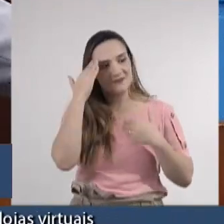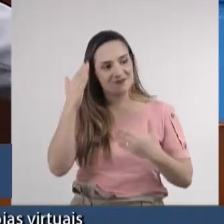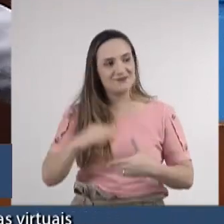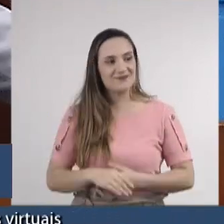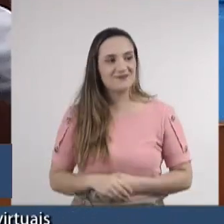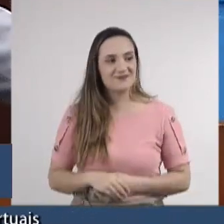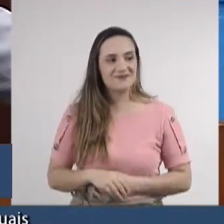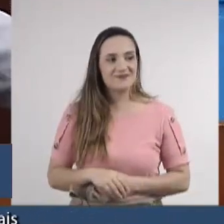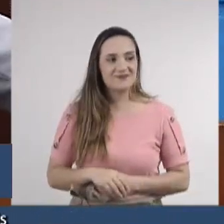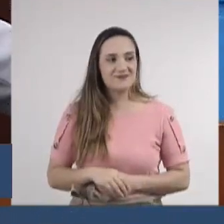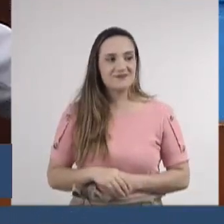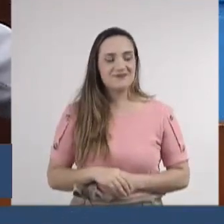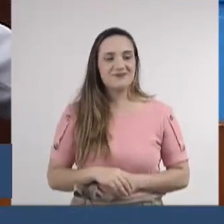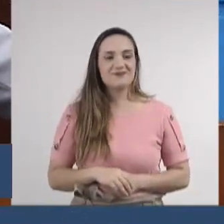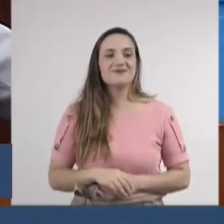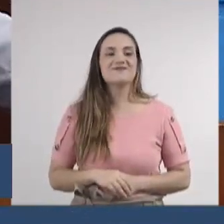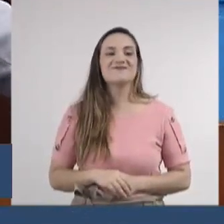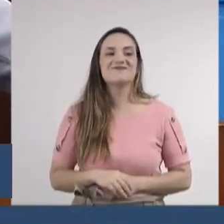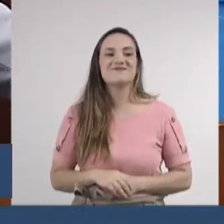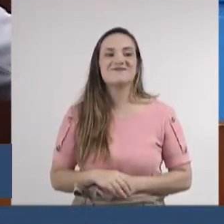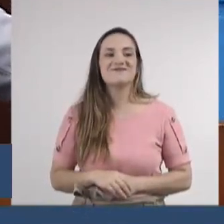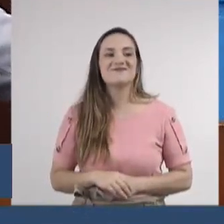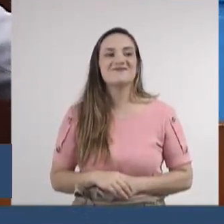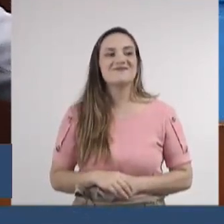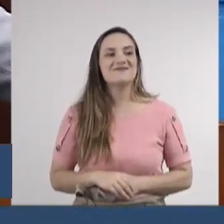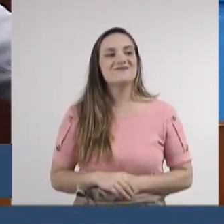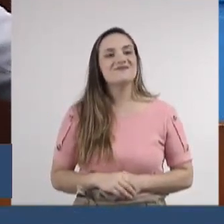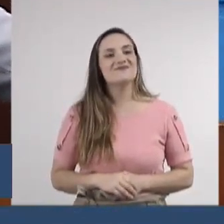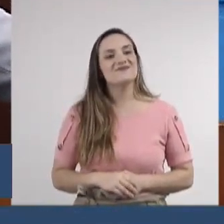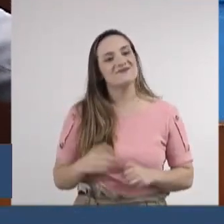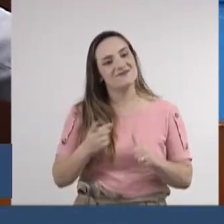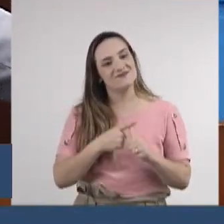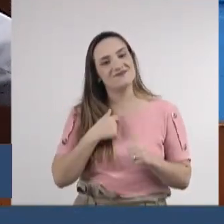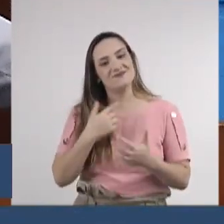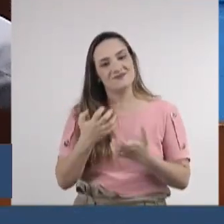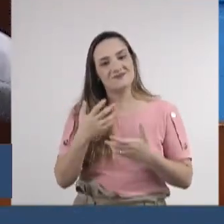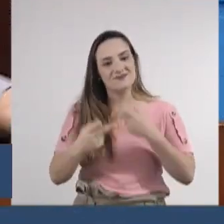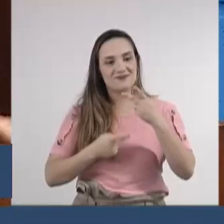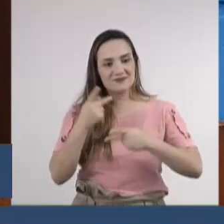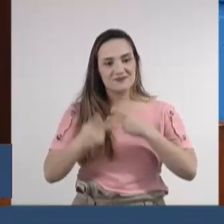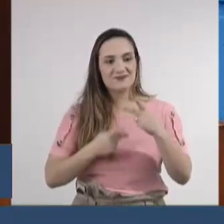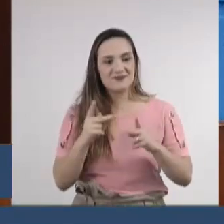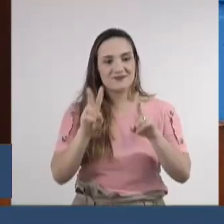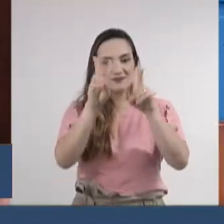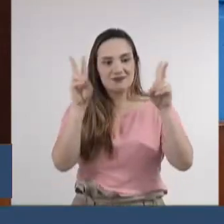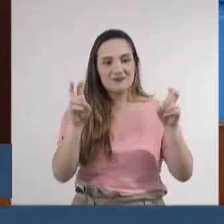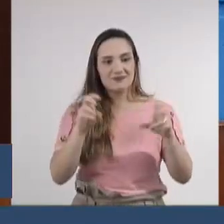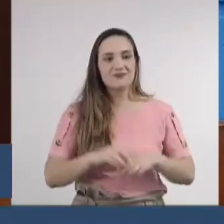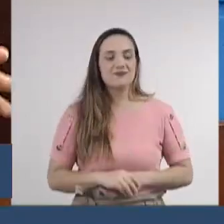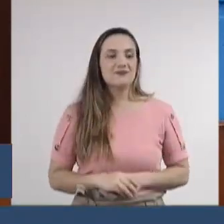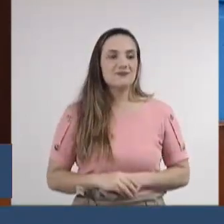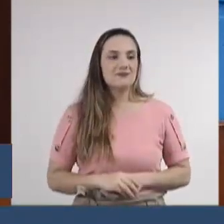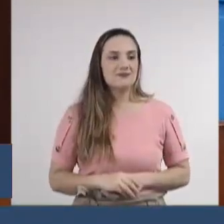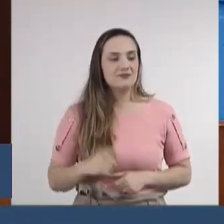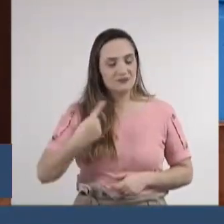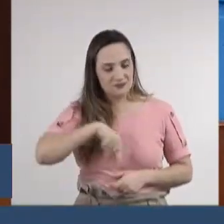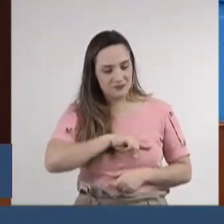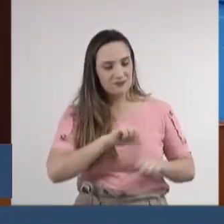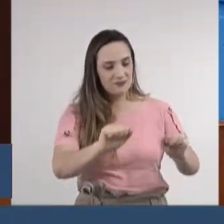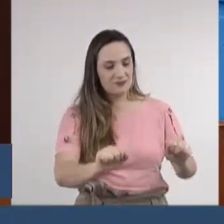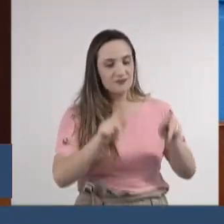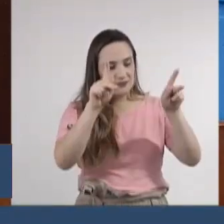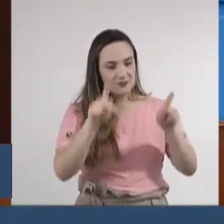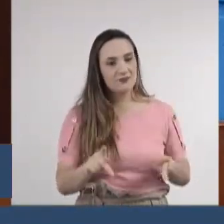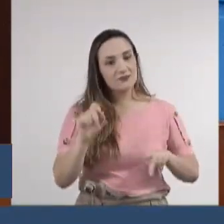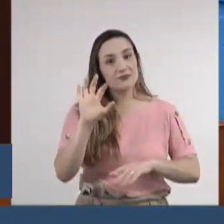uso da palavra no grande expediente, primeiro, para tratar da questão relacionada à nossa audiência